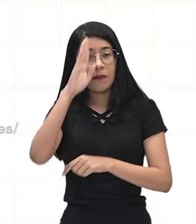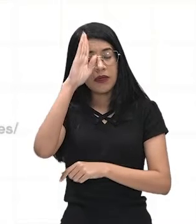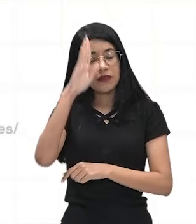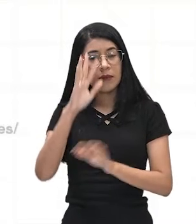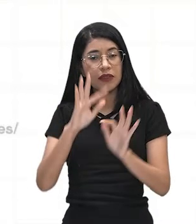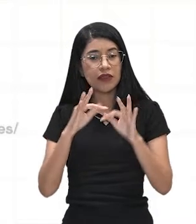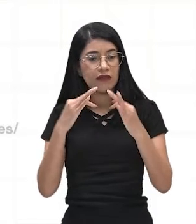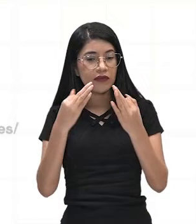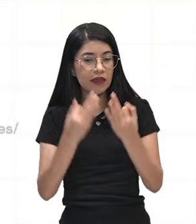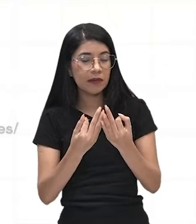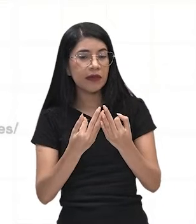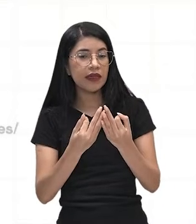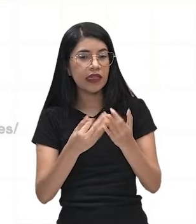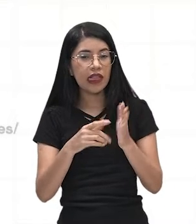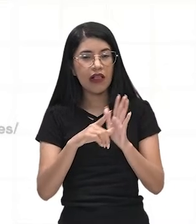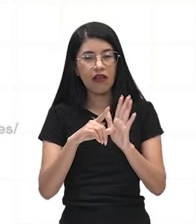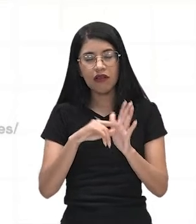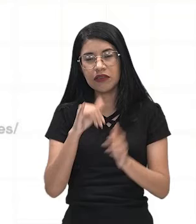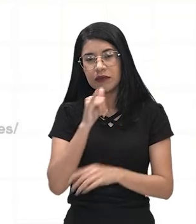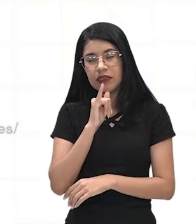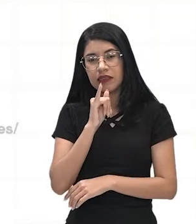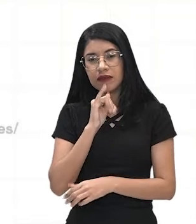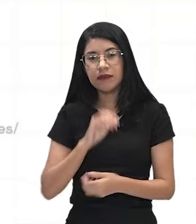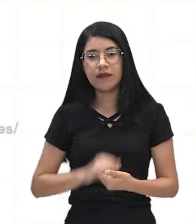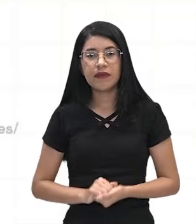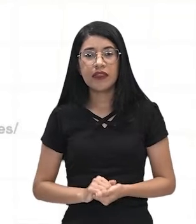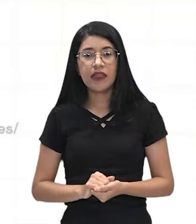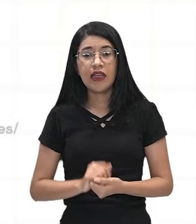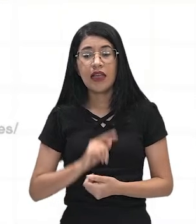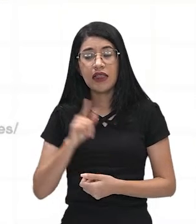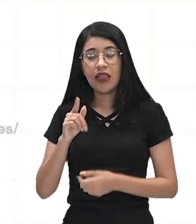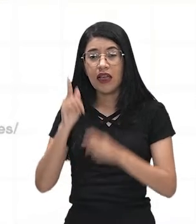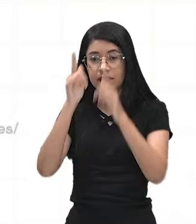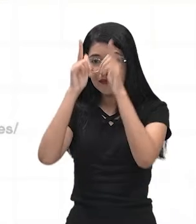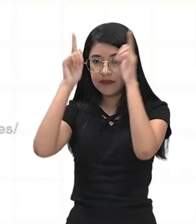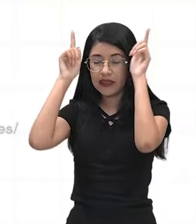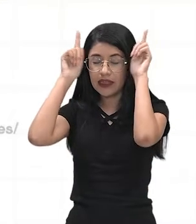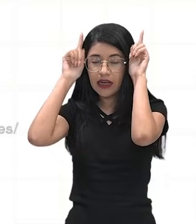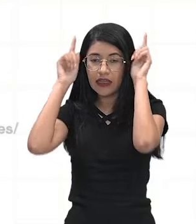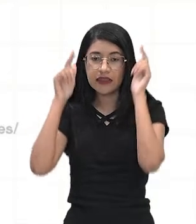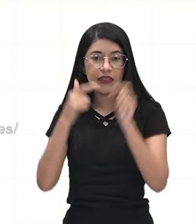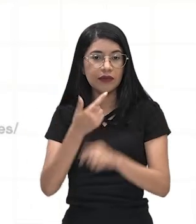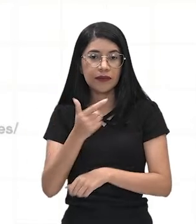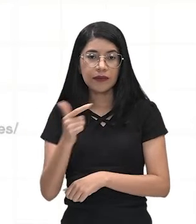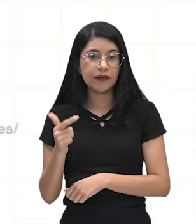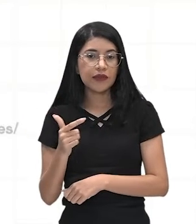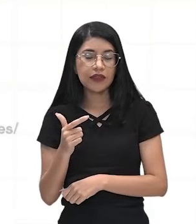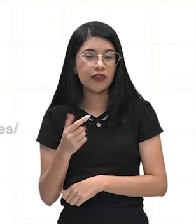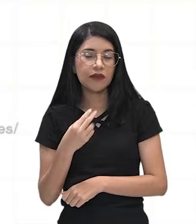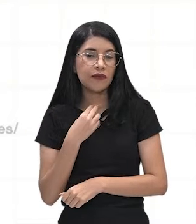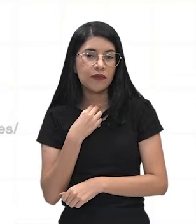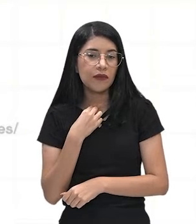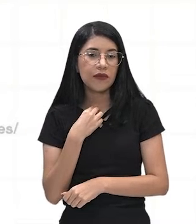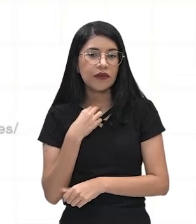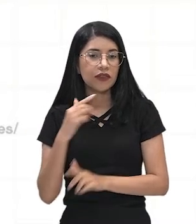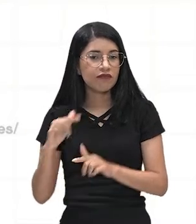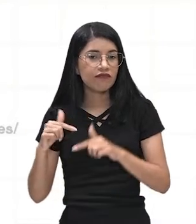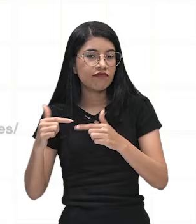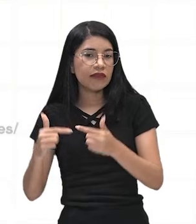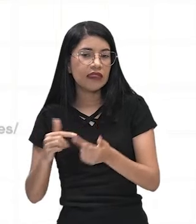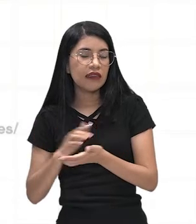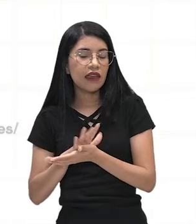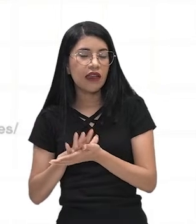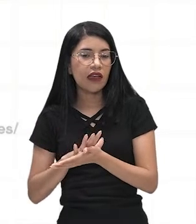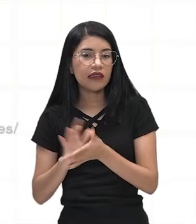ou empreendimentos próprios, coisa que a mulher lá em Roma, na Grécia, não poderia fazer, tá? Ela não tinha